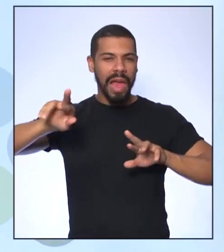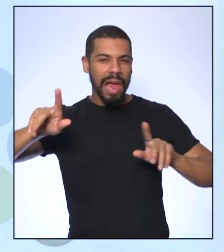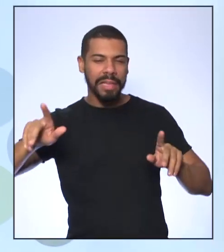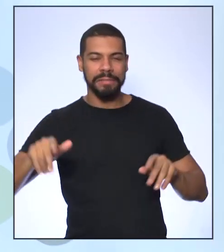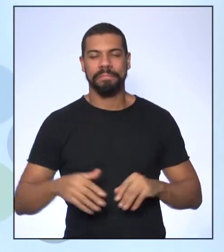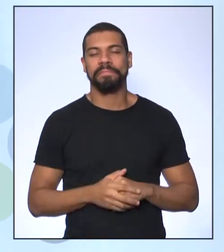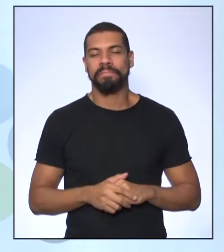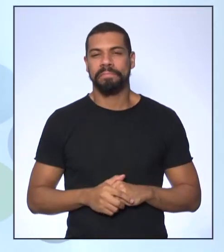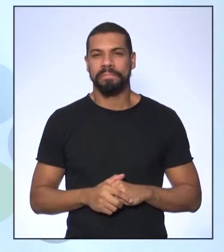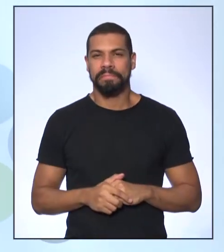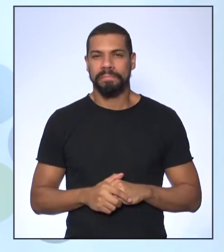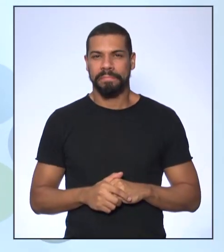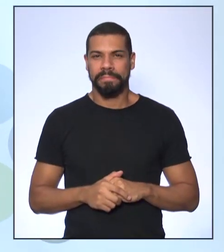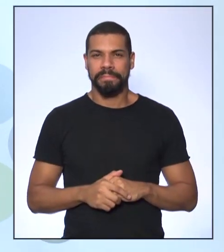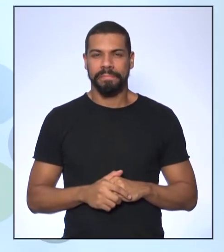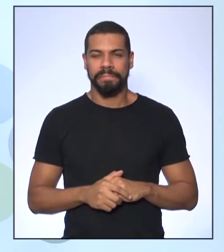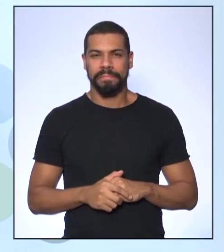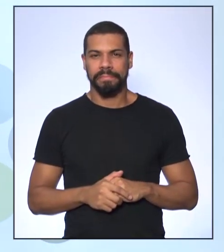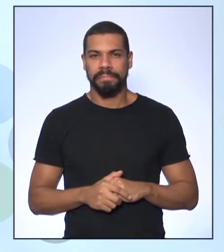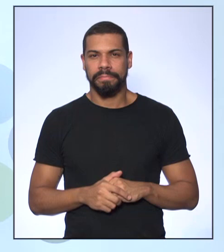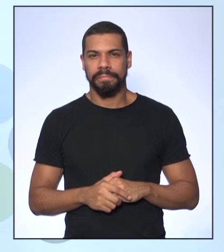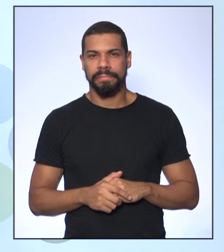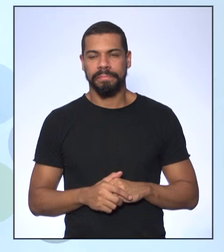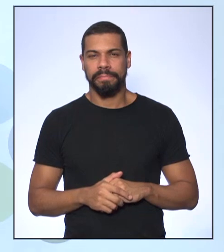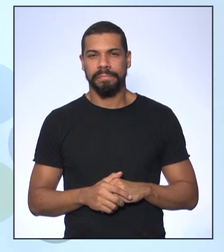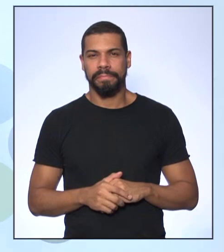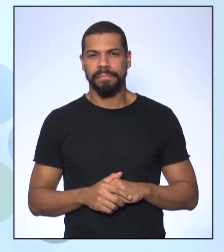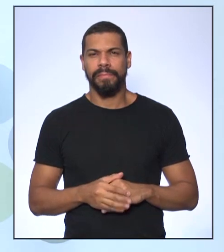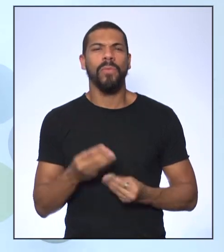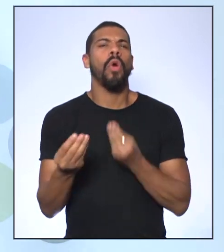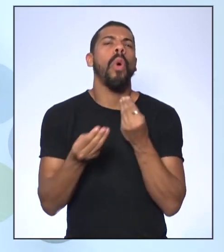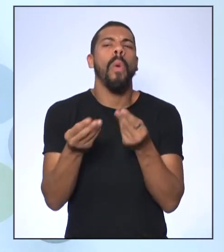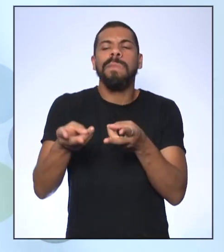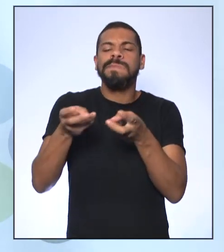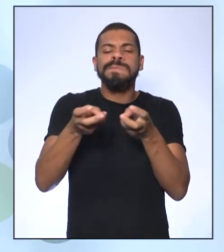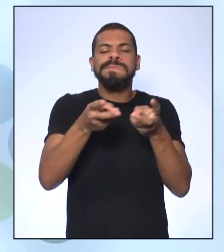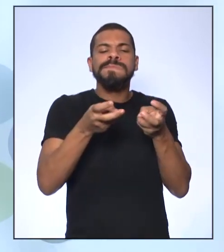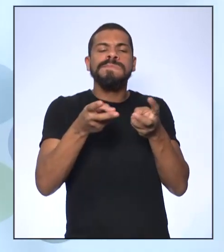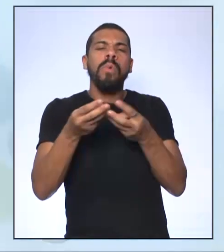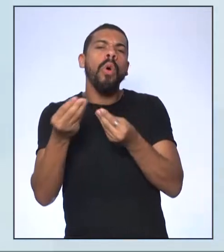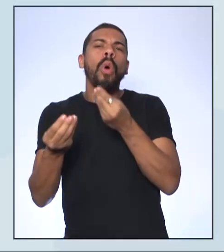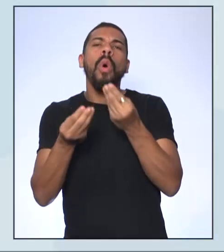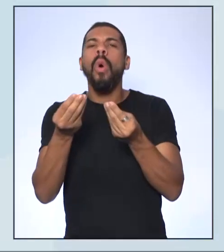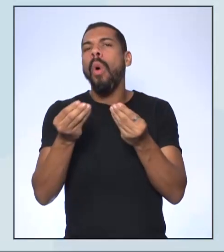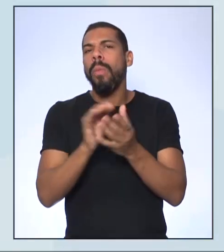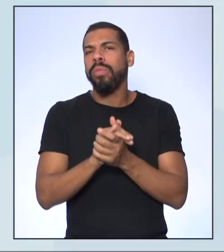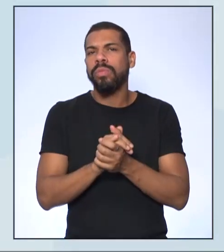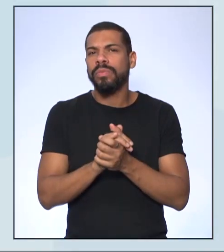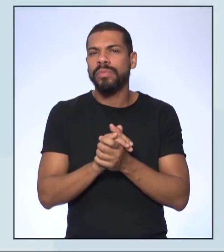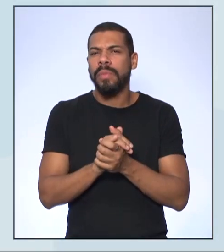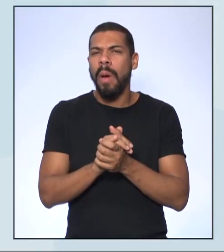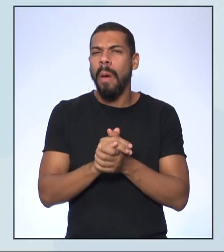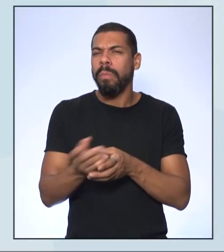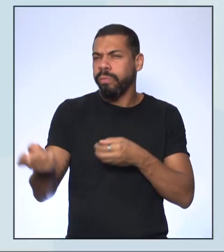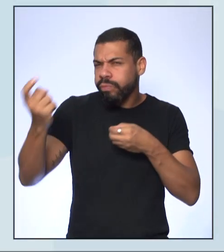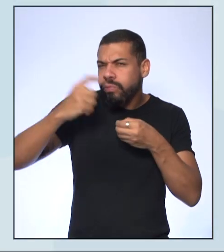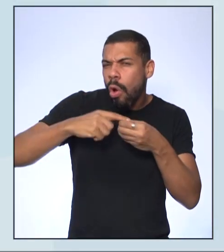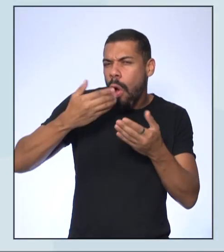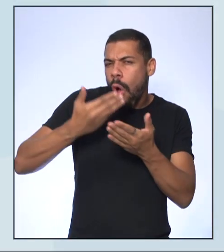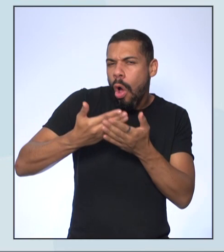você pode se atrapalhar um pouquinho, mas é isso aí. Então, como você identifica e diferencia células animais de vegetais? Vamos retomar.